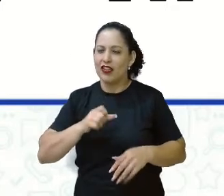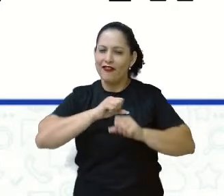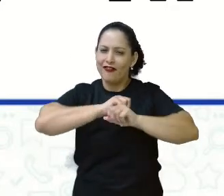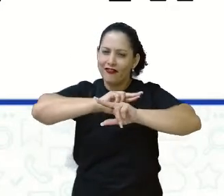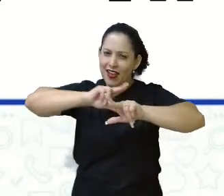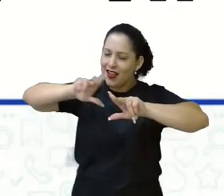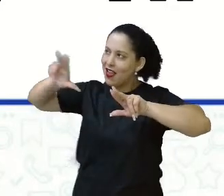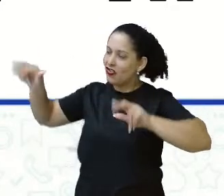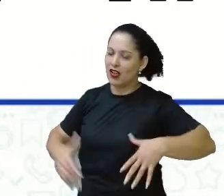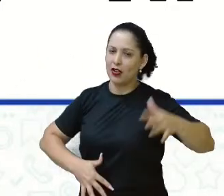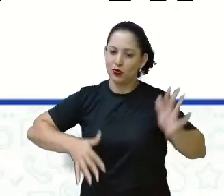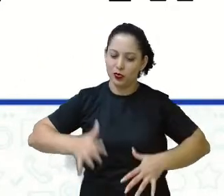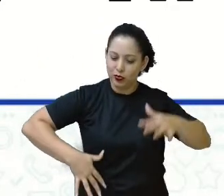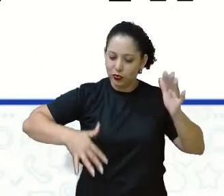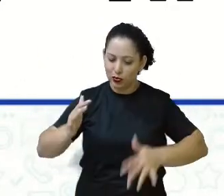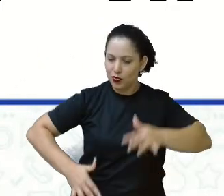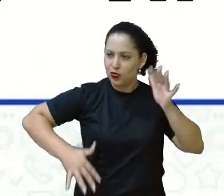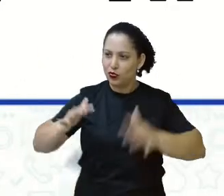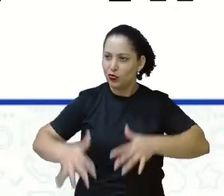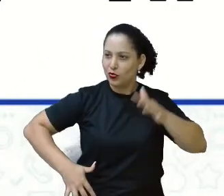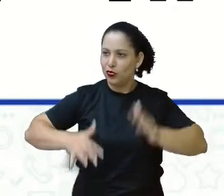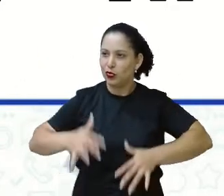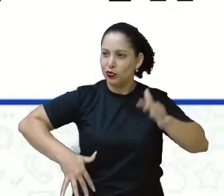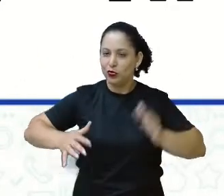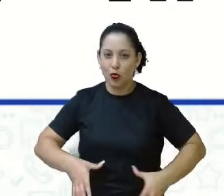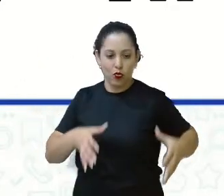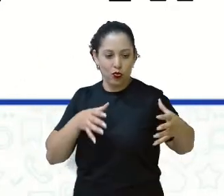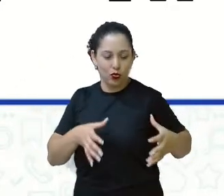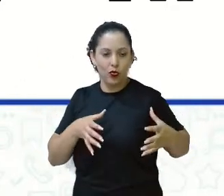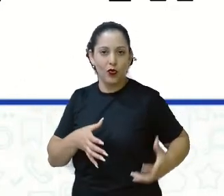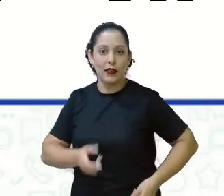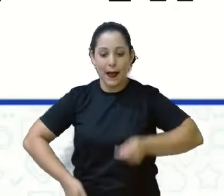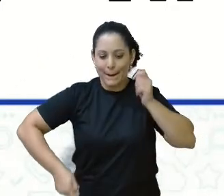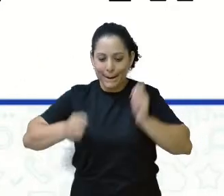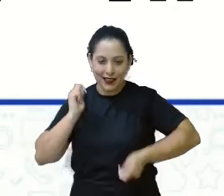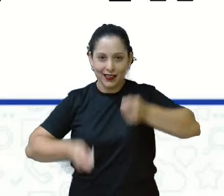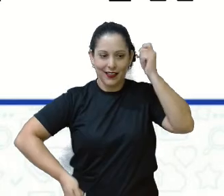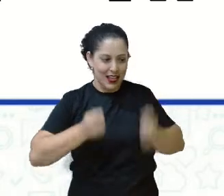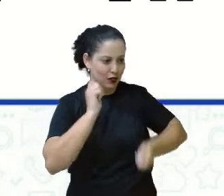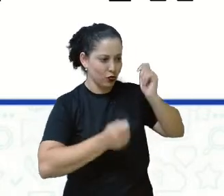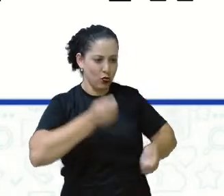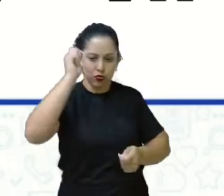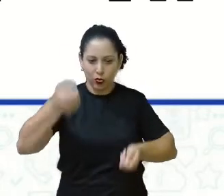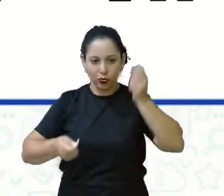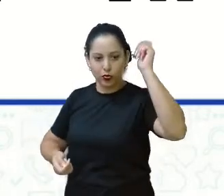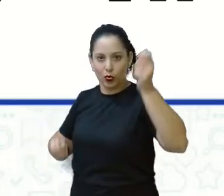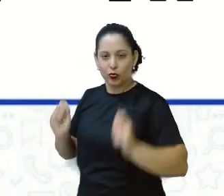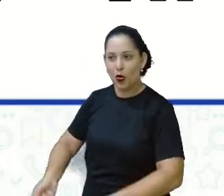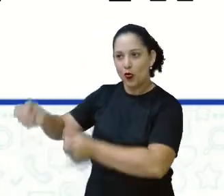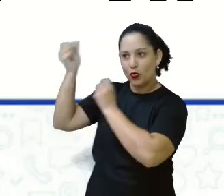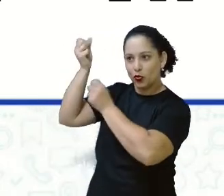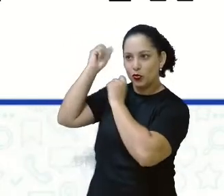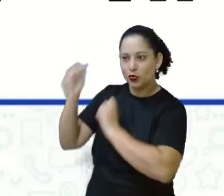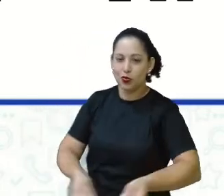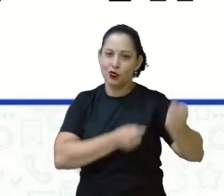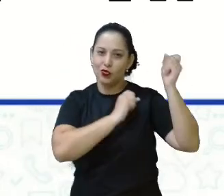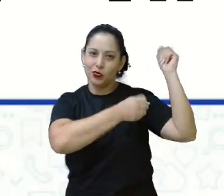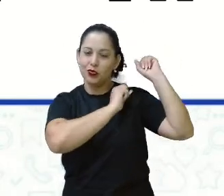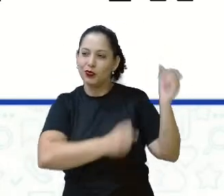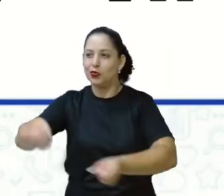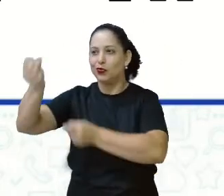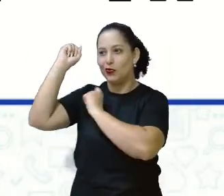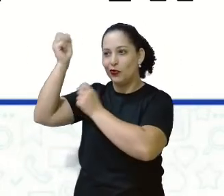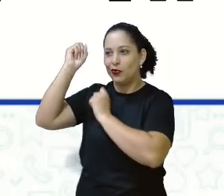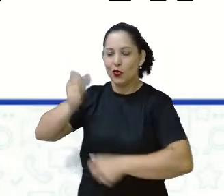de percussão. Vocês estão vendo aí vários tipos de caixa, a bateria, o pandeiro, as maracas, o bongô. E se